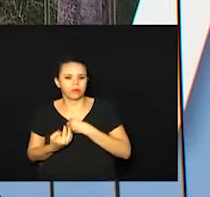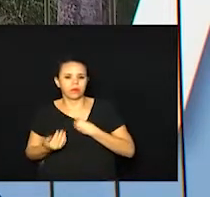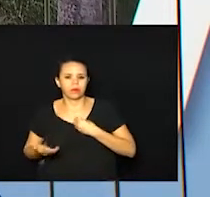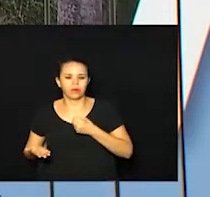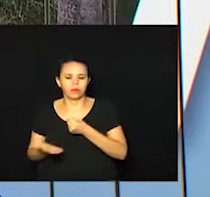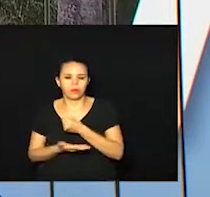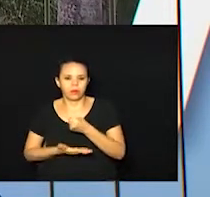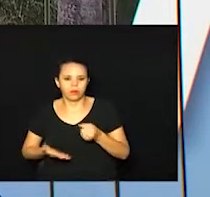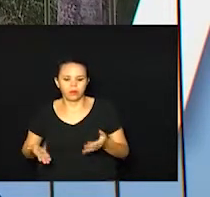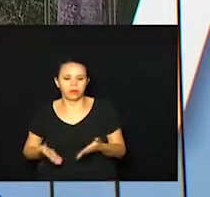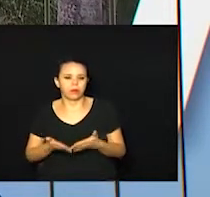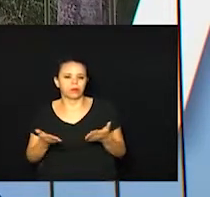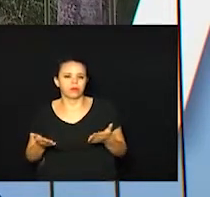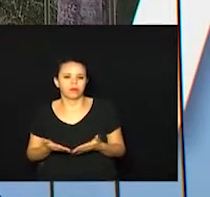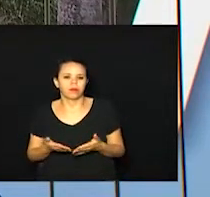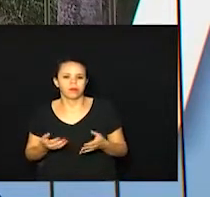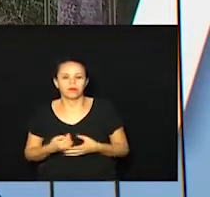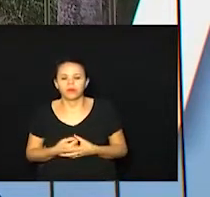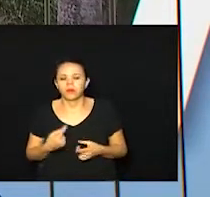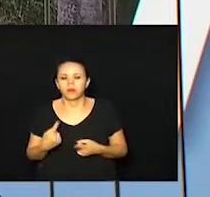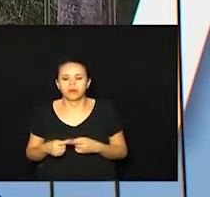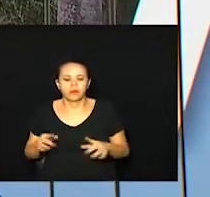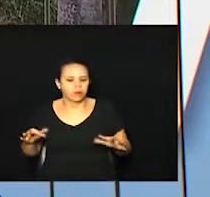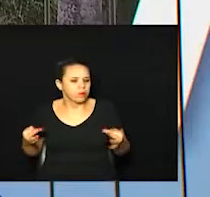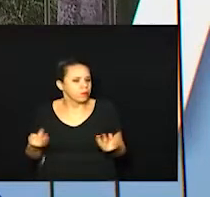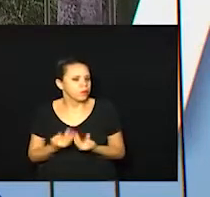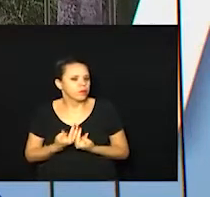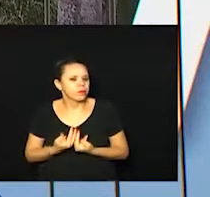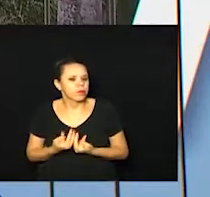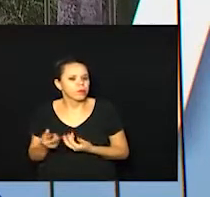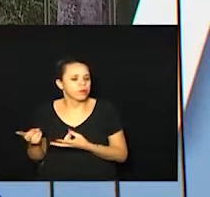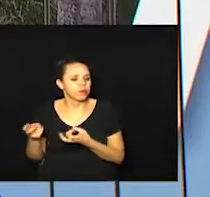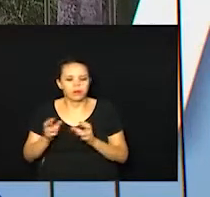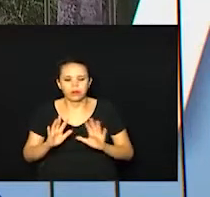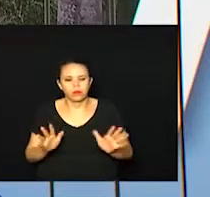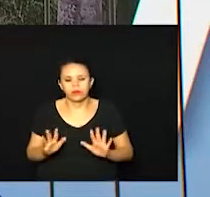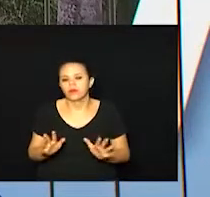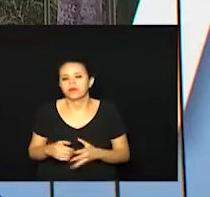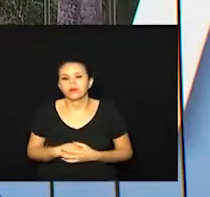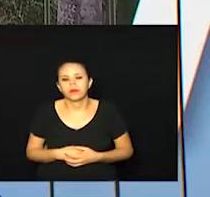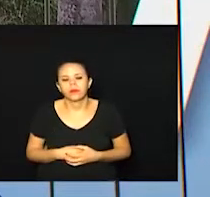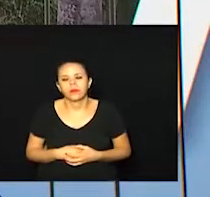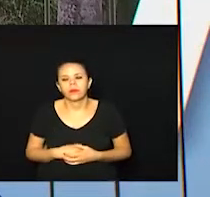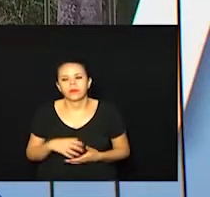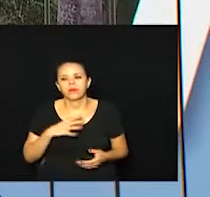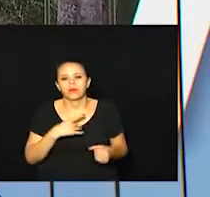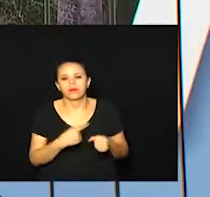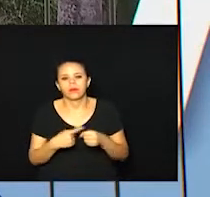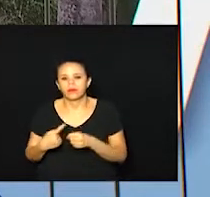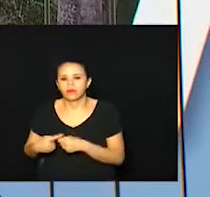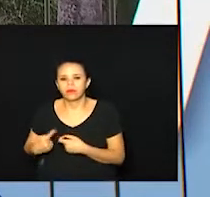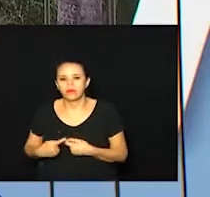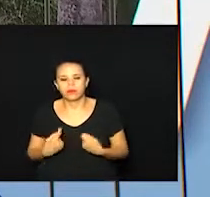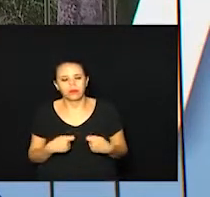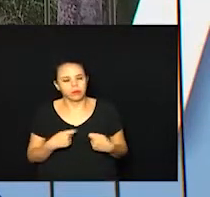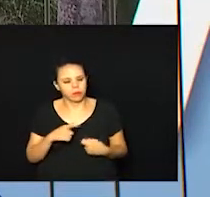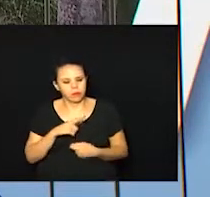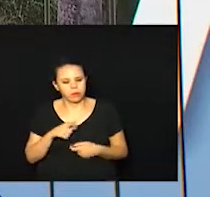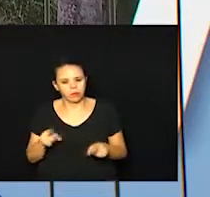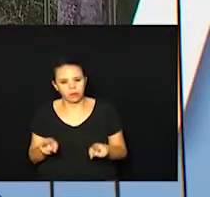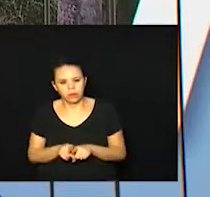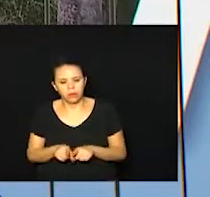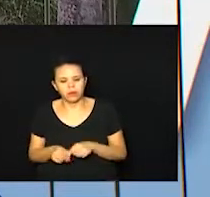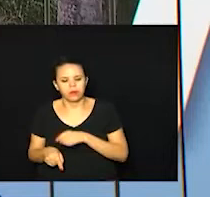da linha da miséria, porque são famílias não identificadas. Então, cada município ele precisa ter também